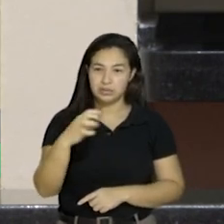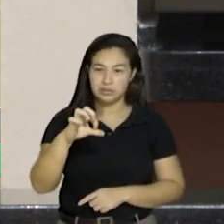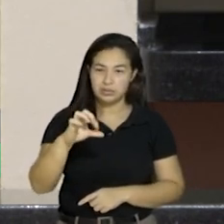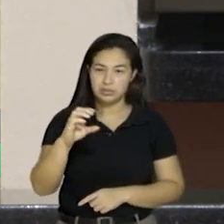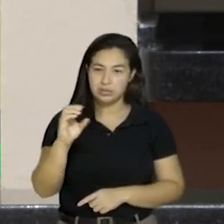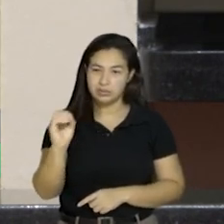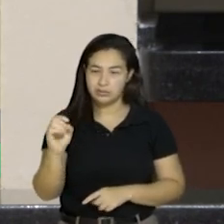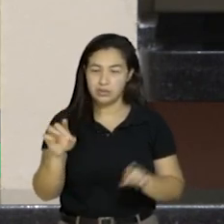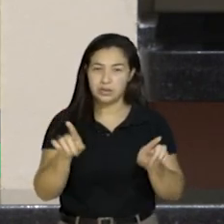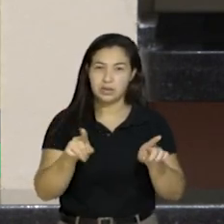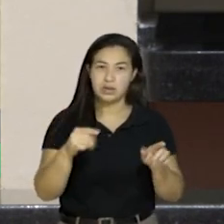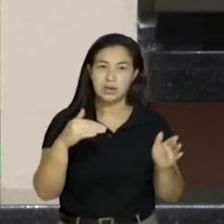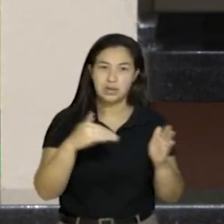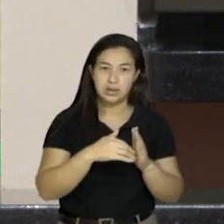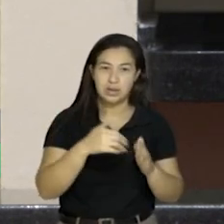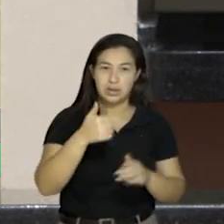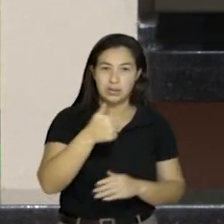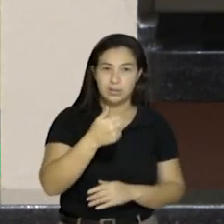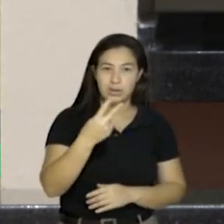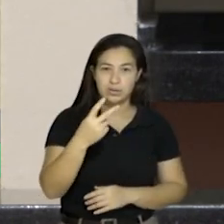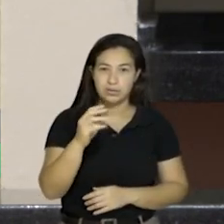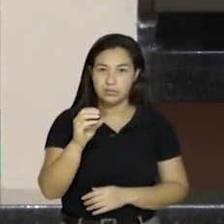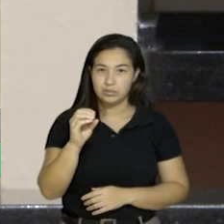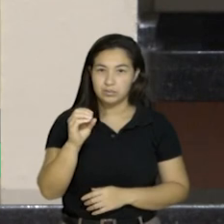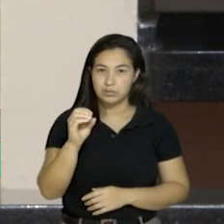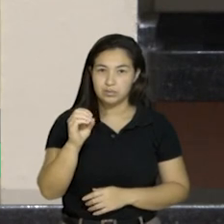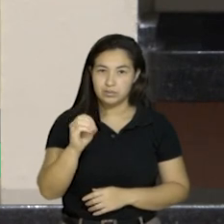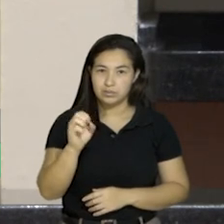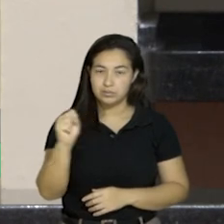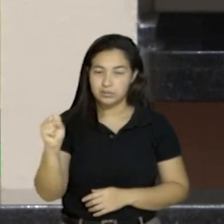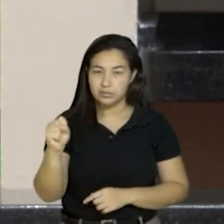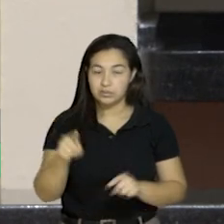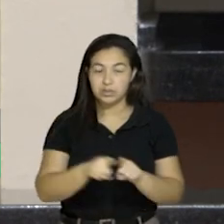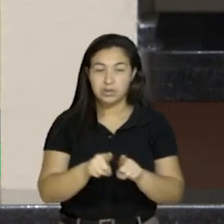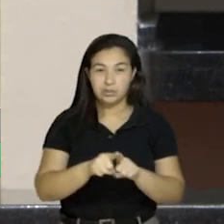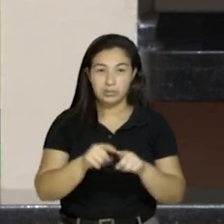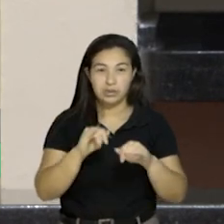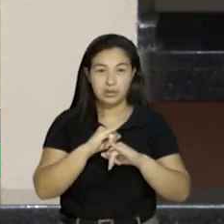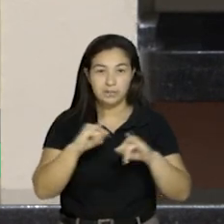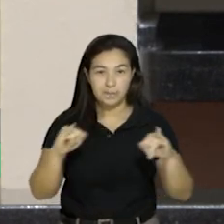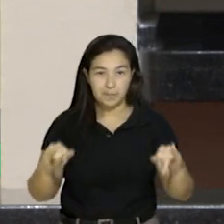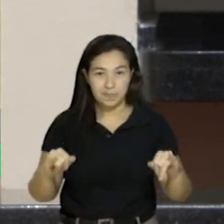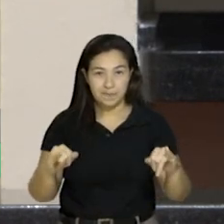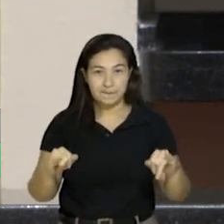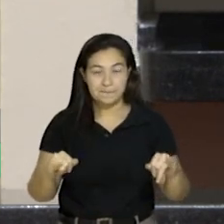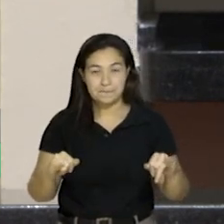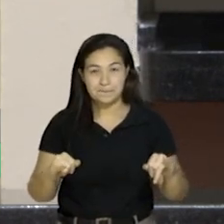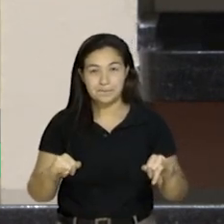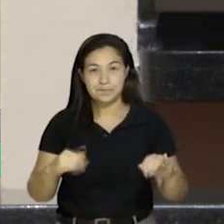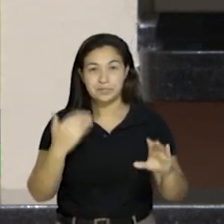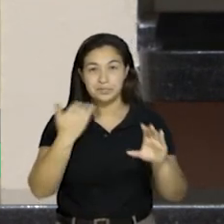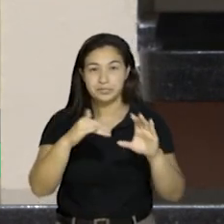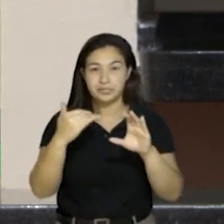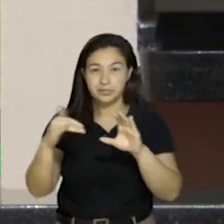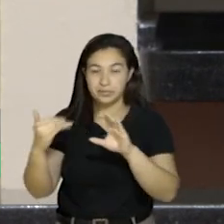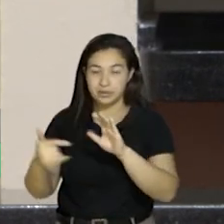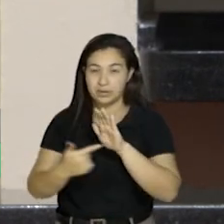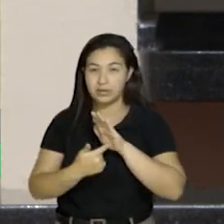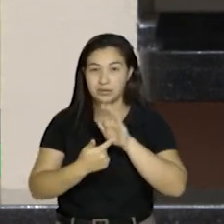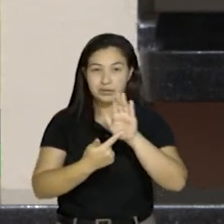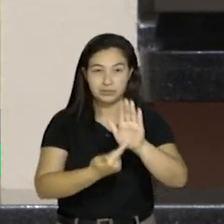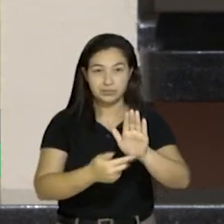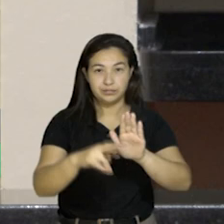1208 comunicação esta presidência comunicar quem encaminhará os assinatórios